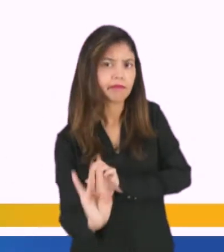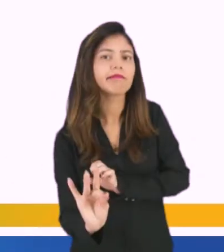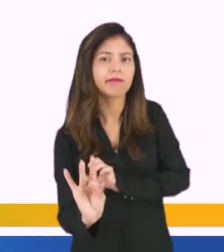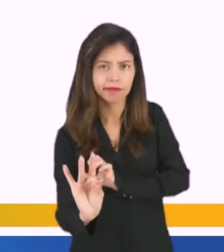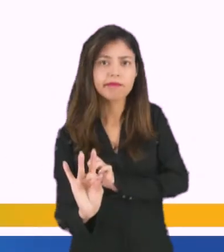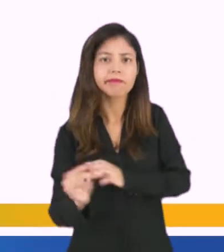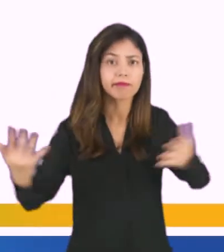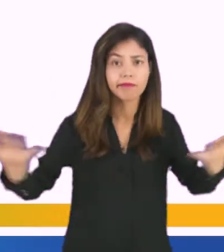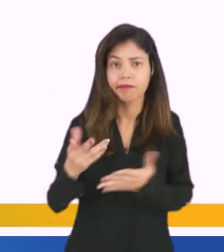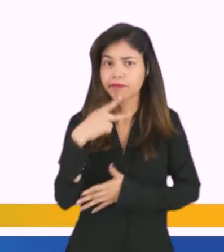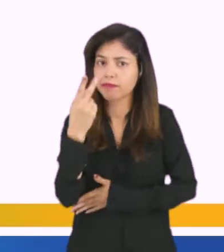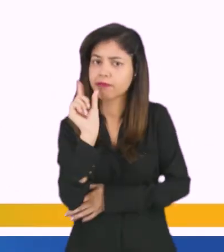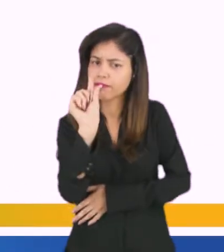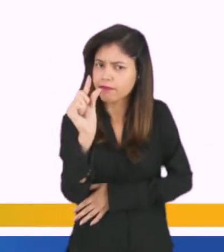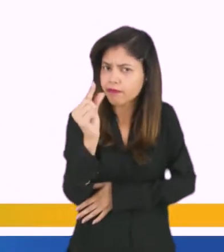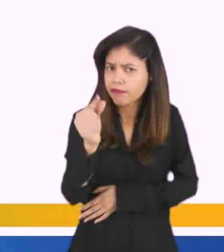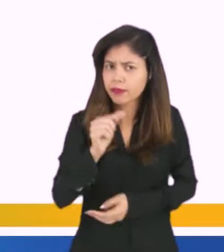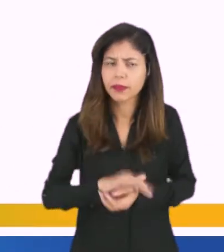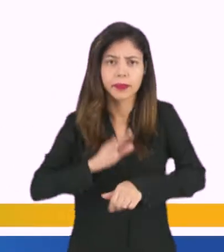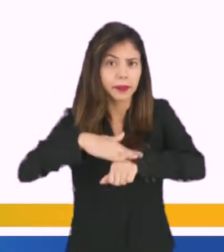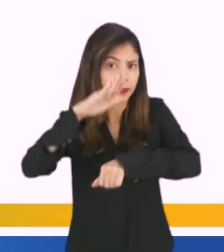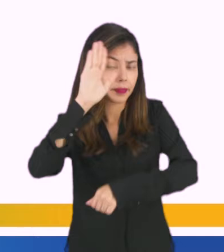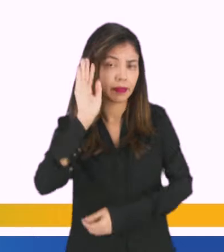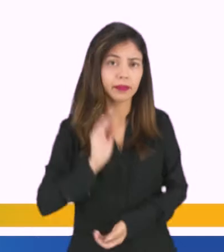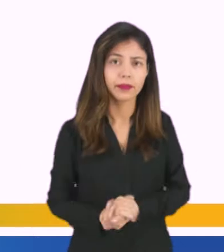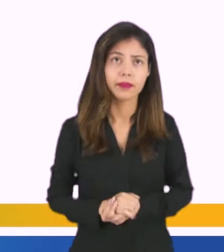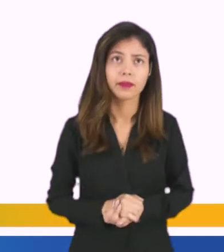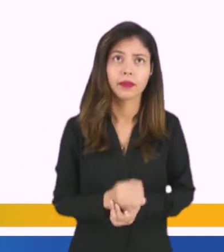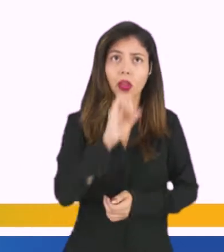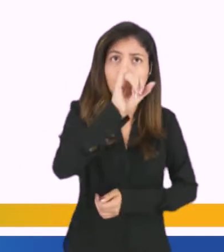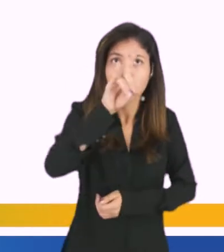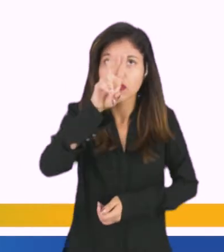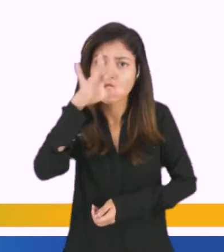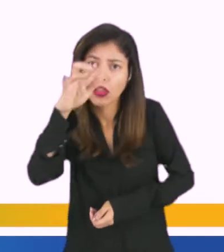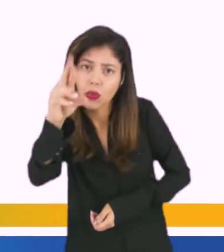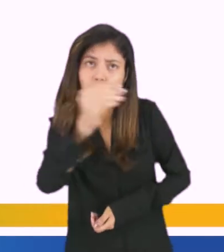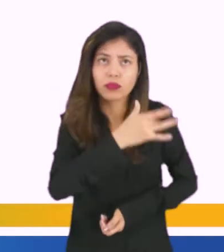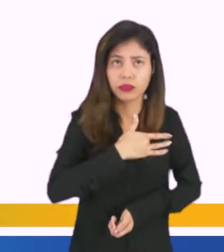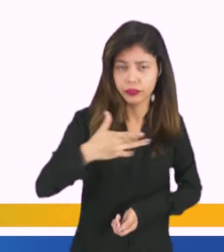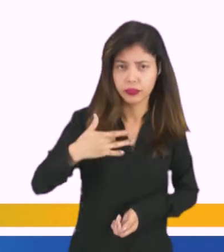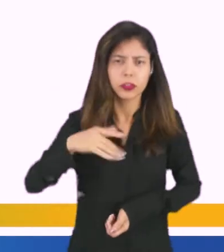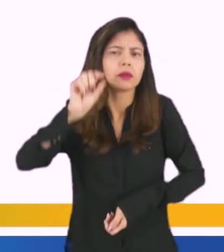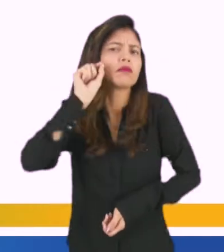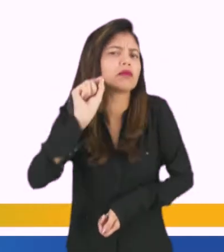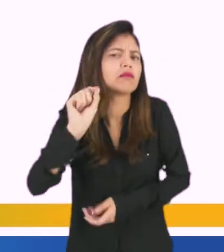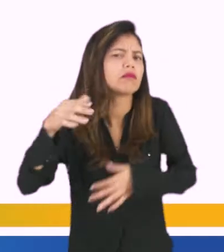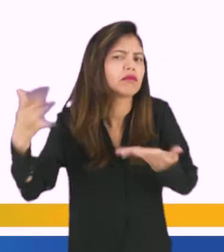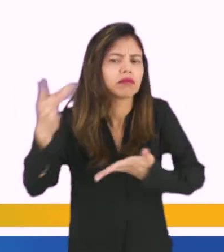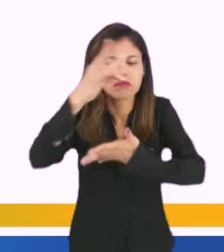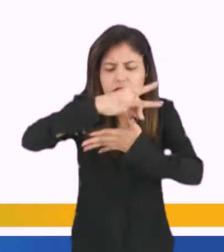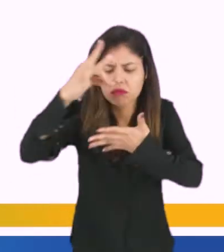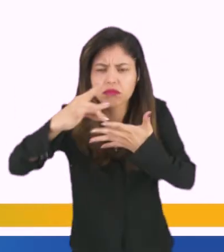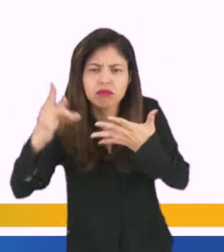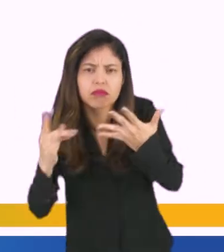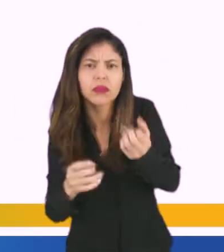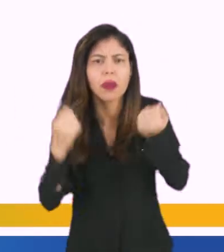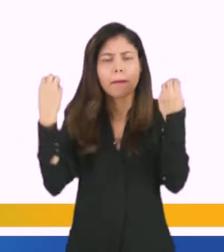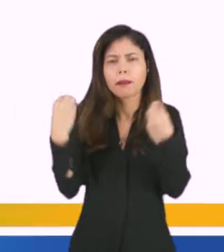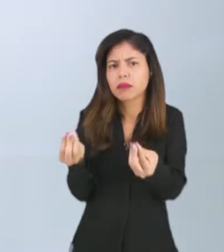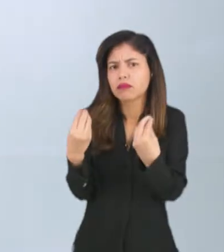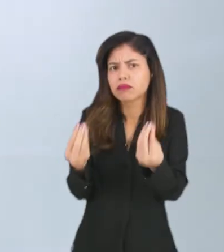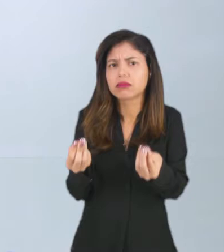determinantes e hoje nós vamos falar um pouco mais sobre os indicadores de saúde, E o que seriam esses indicadores, para que